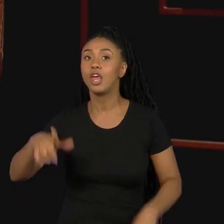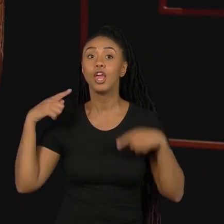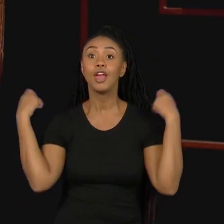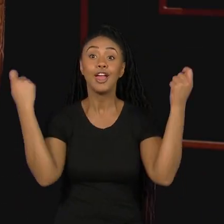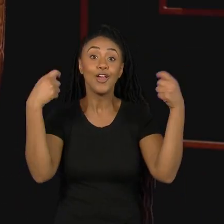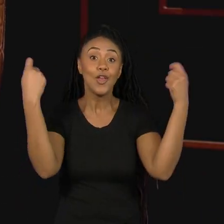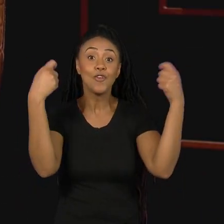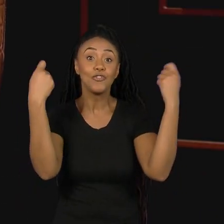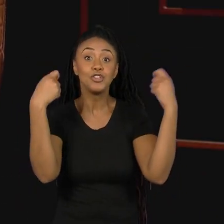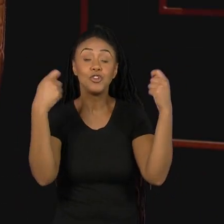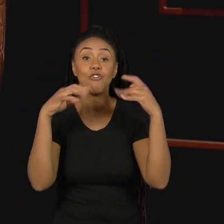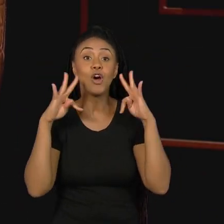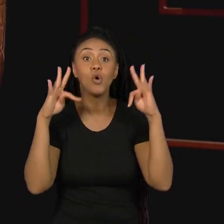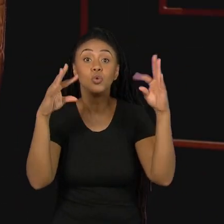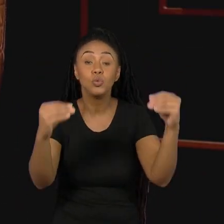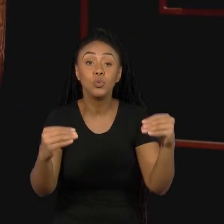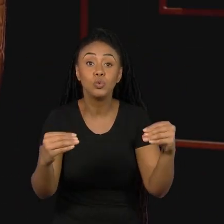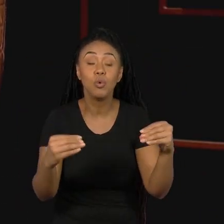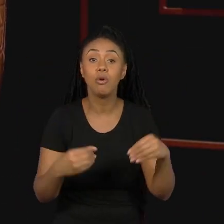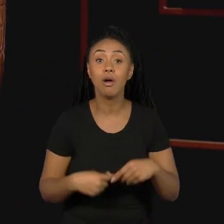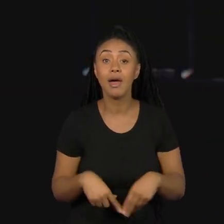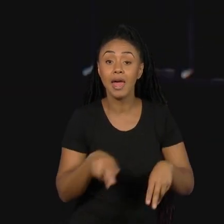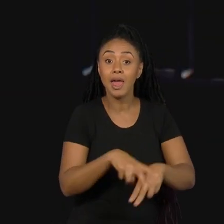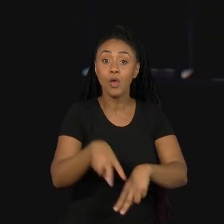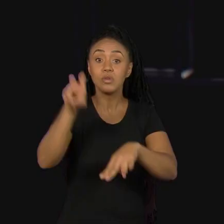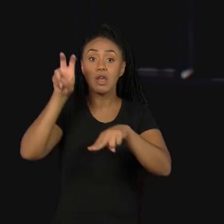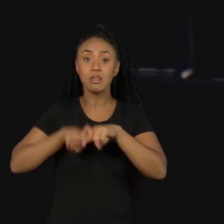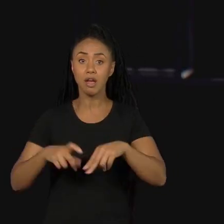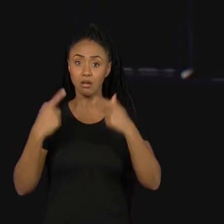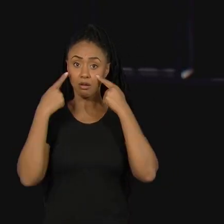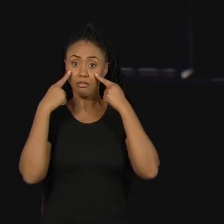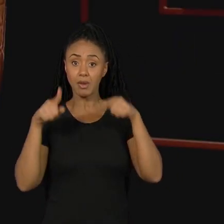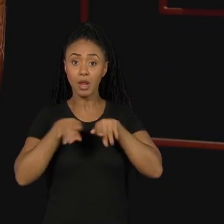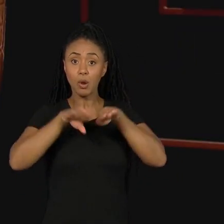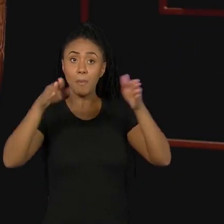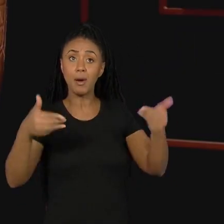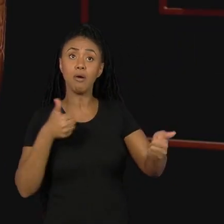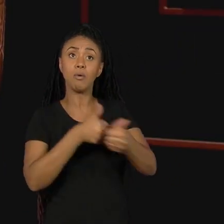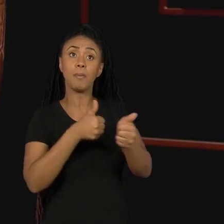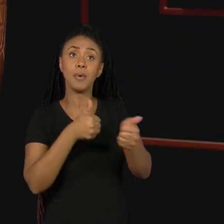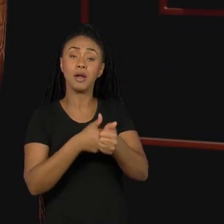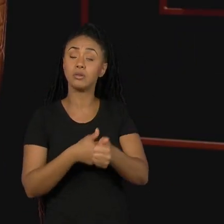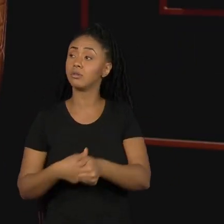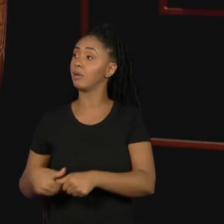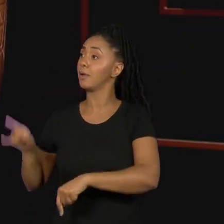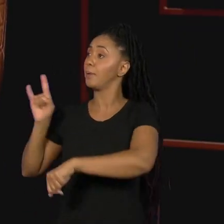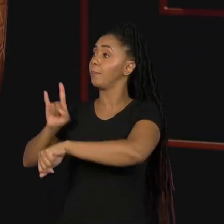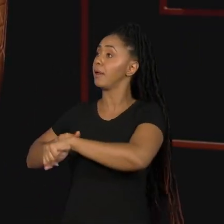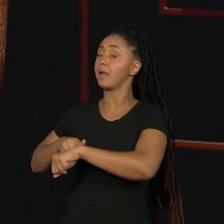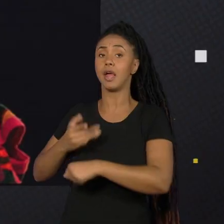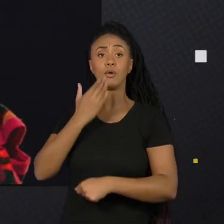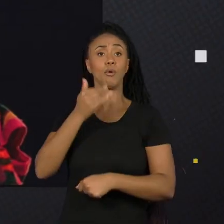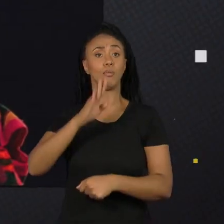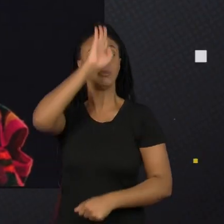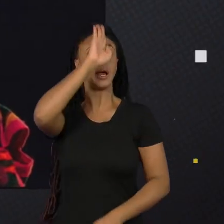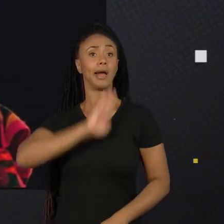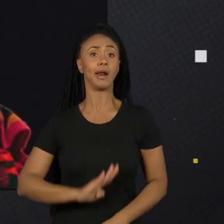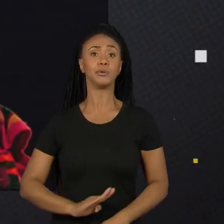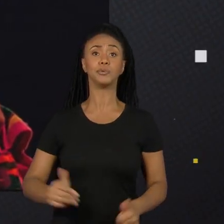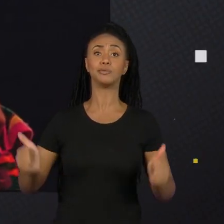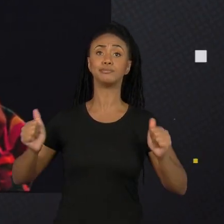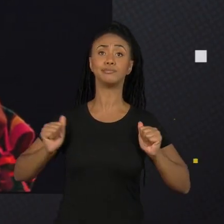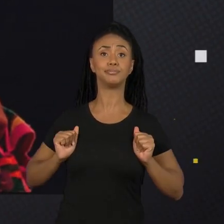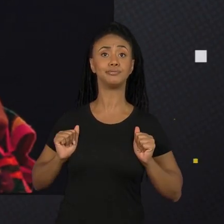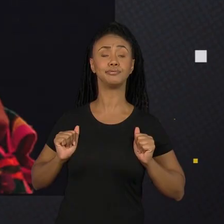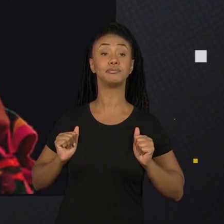sentado na segunda fileira de cadeira. Fora isso, tinha direito a banheiro e comida. Que maravilha. Eu vi o